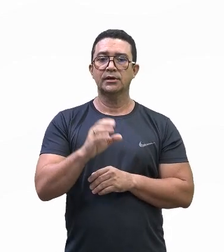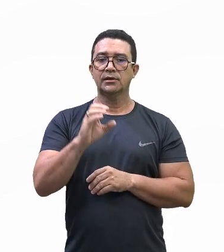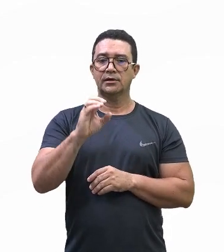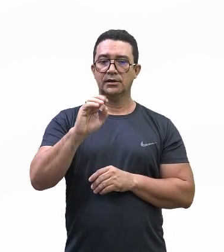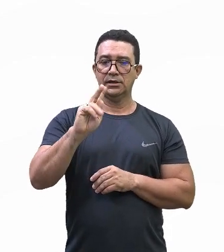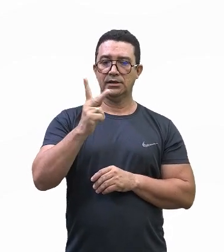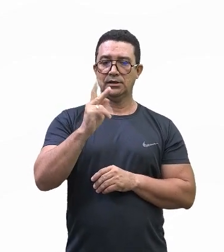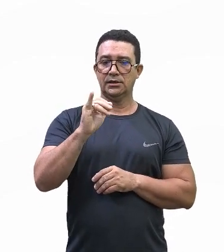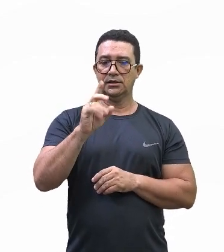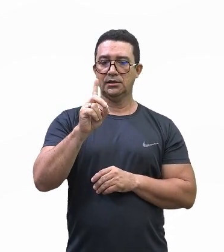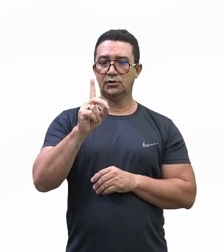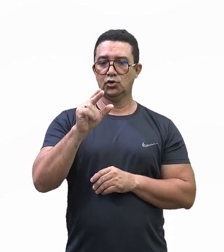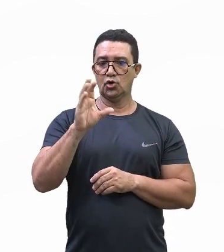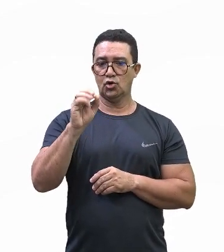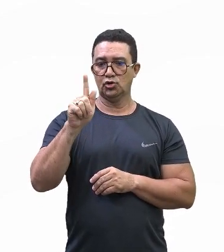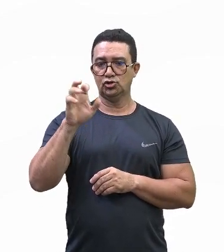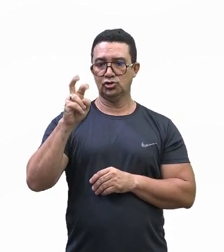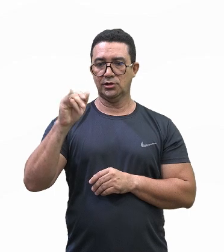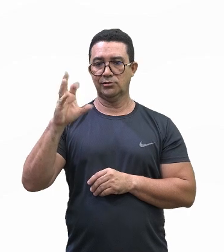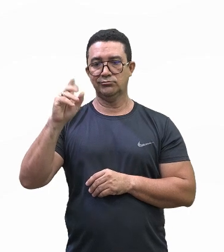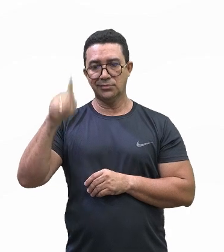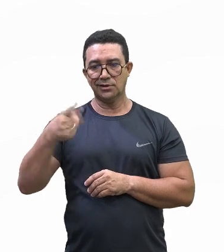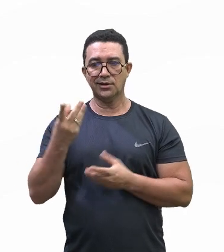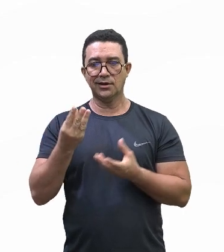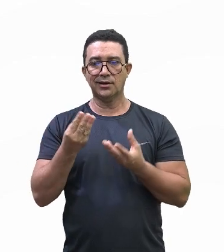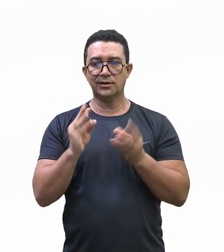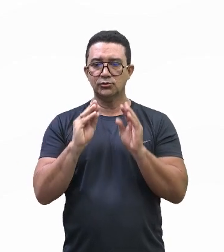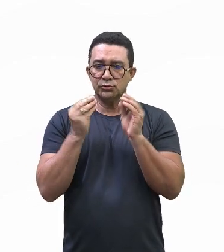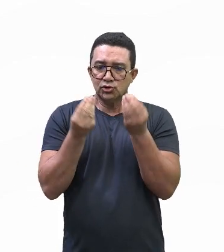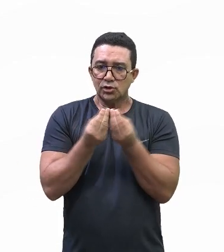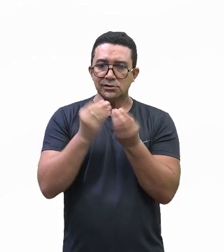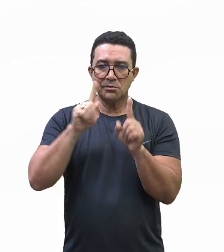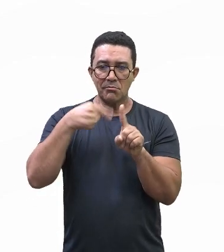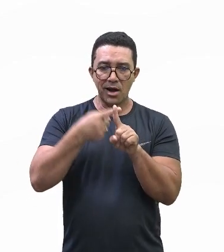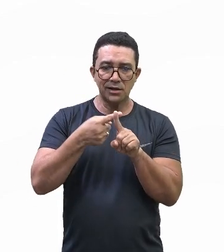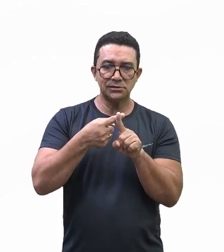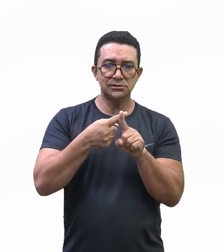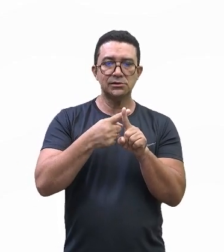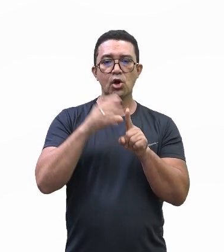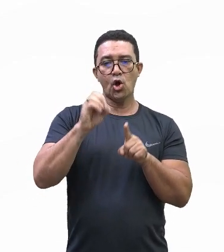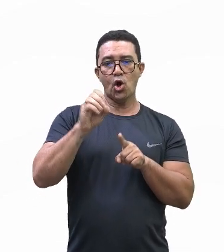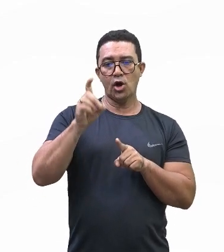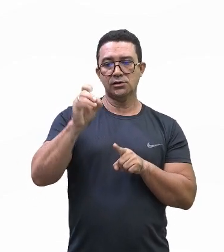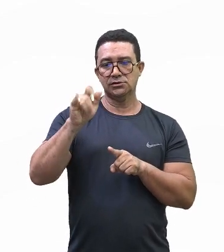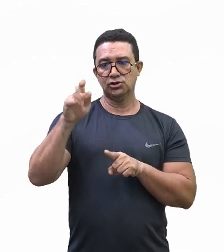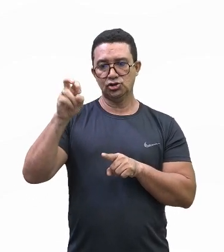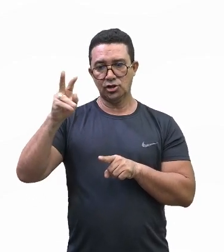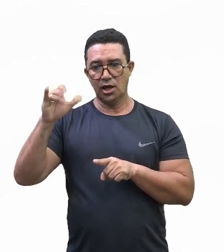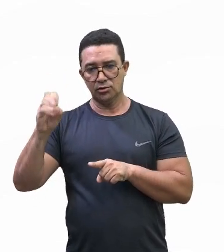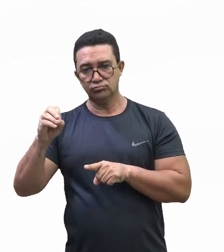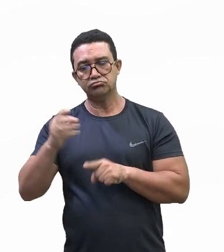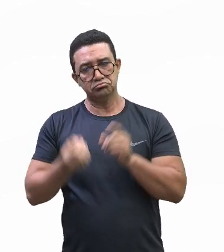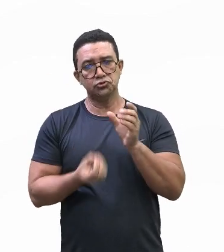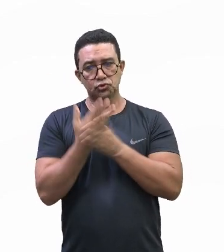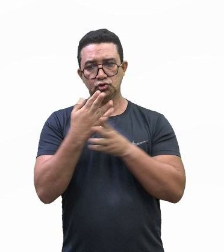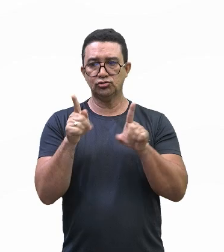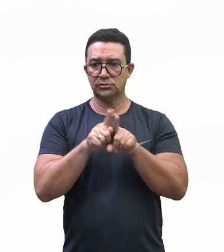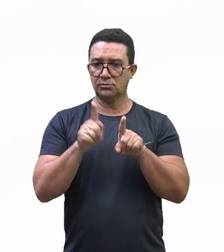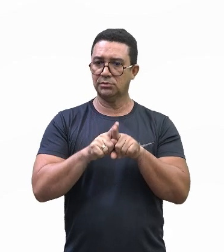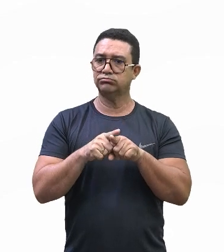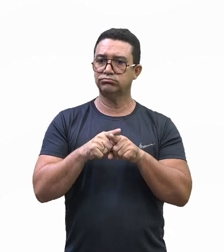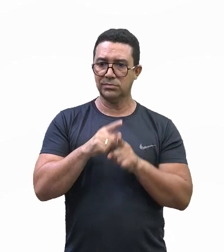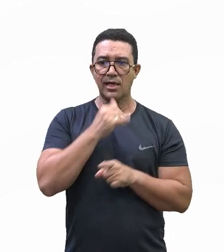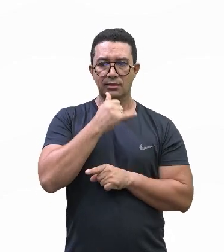hidrogênio, né, que provém da reação entre o hidrogênio e o oxigênio, que é uma reação muito violenta, né, que gera